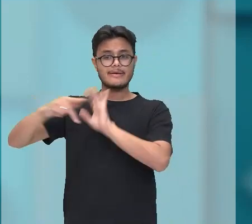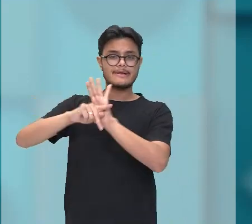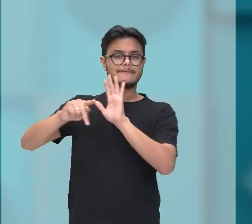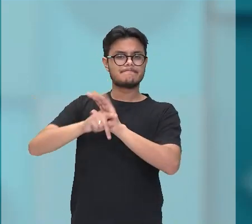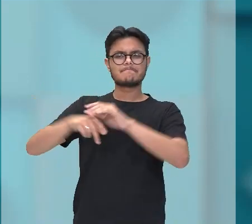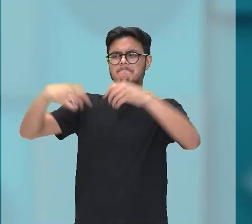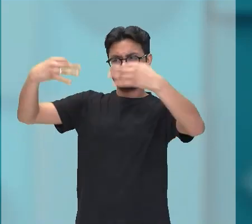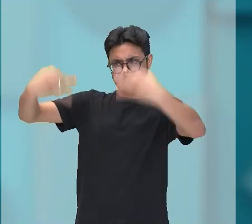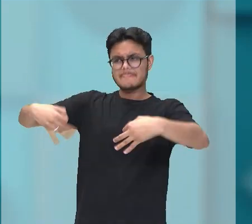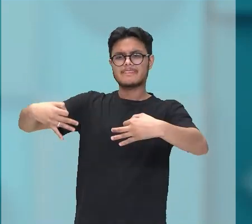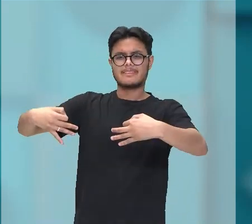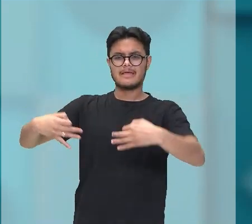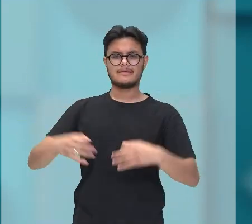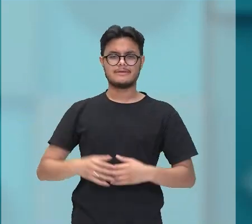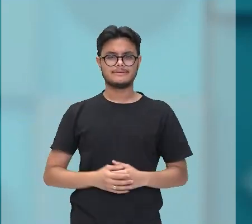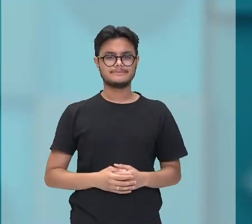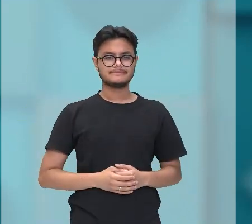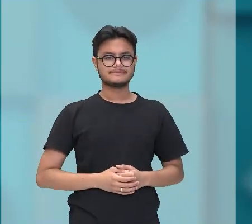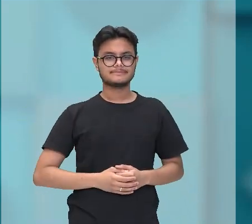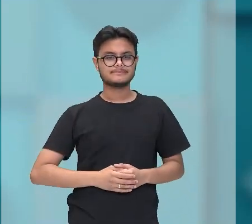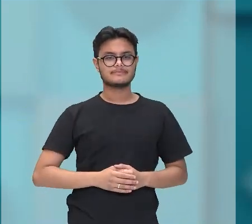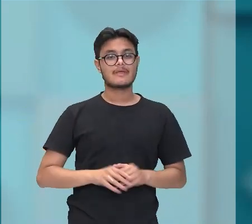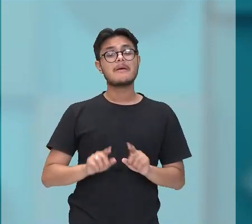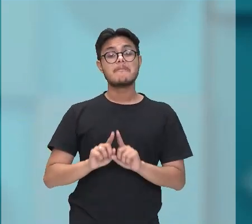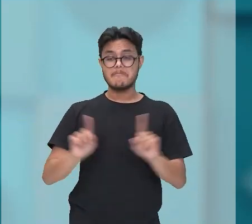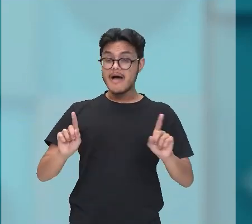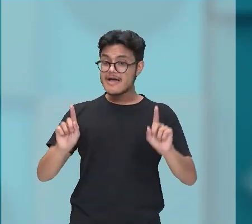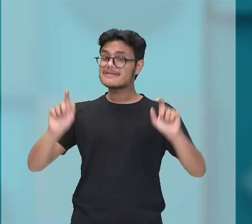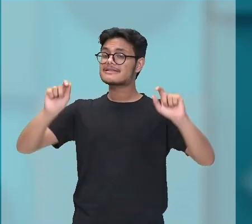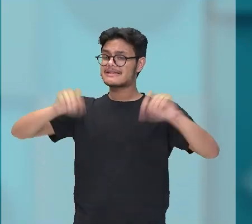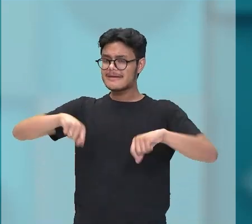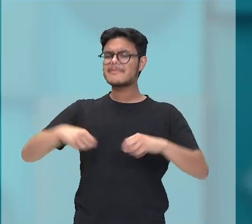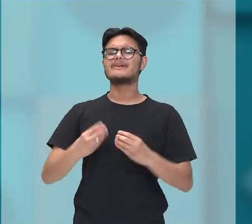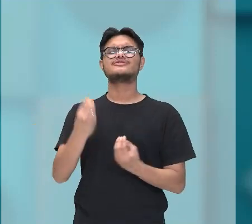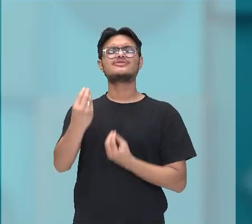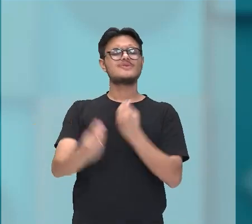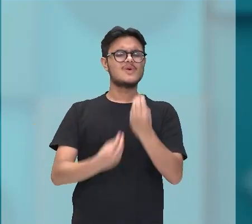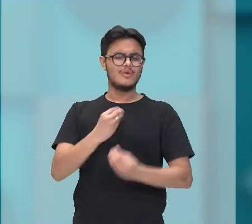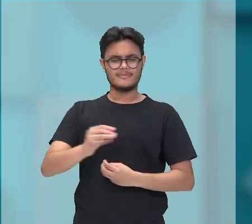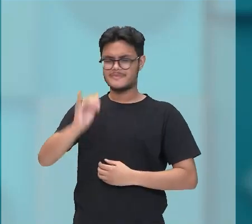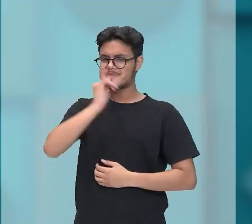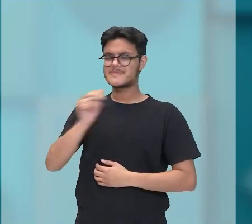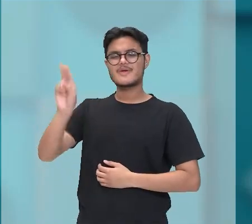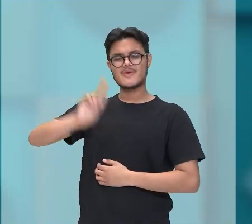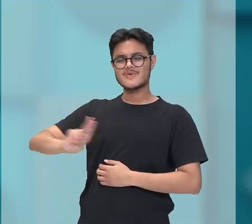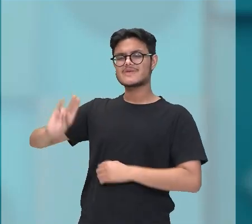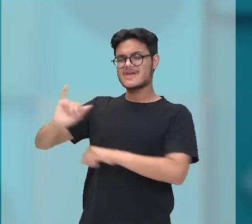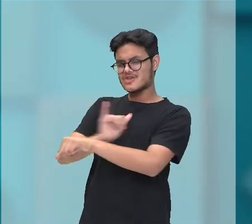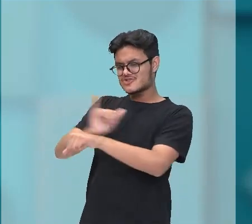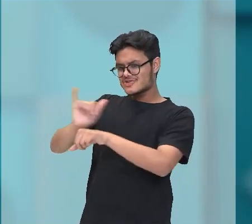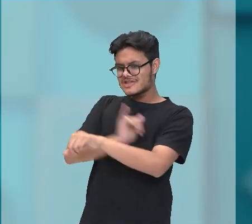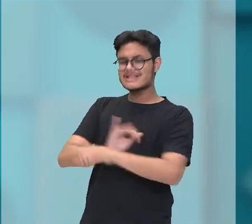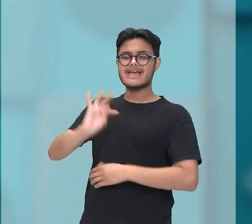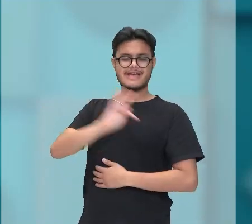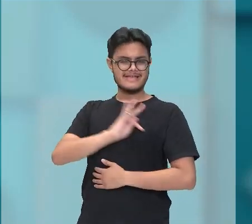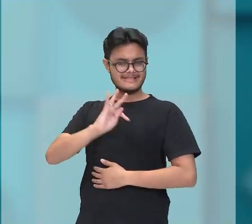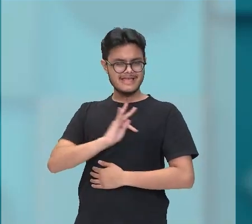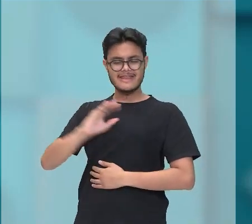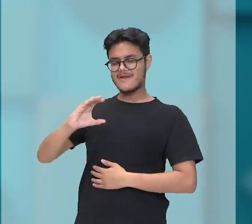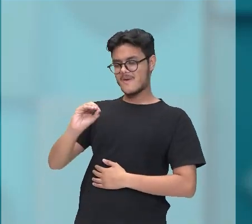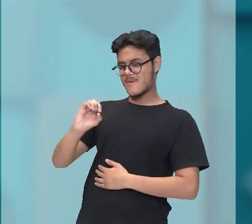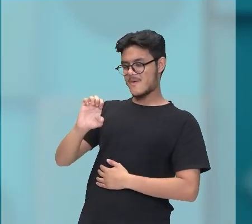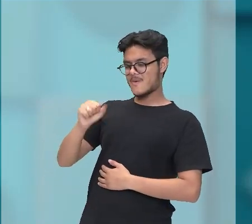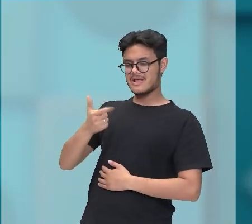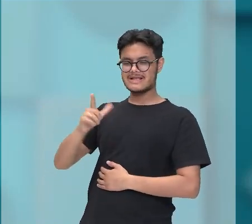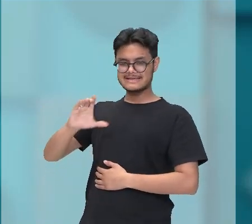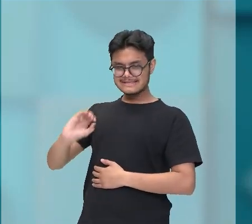pequeno parágrafo. Mas é possível consertar isso, utilizando os mecanismos de coesão. Então, vamos ver então